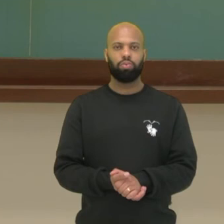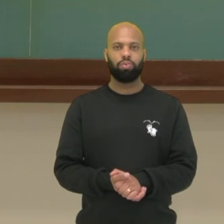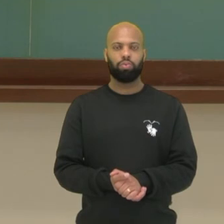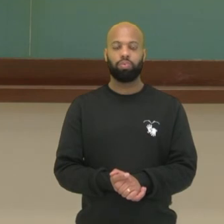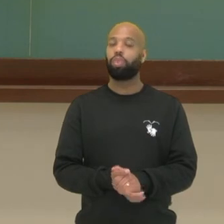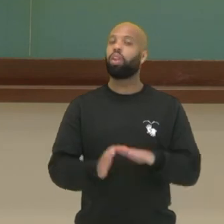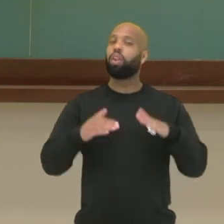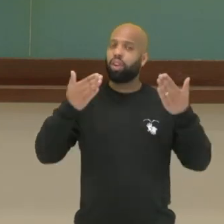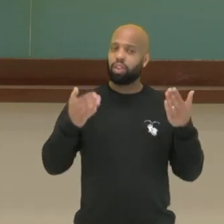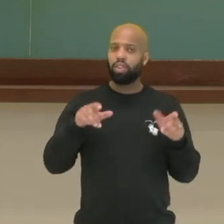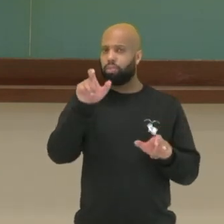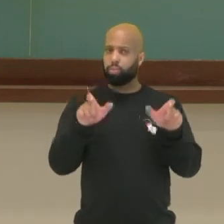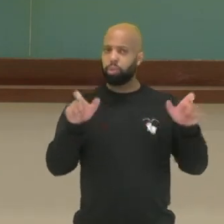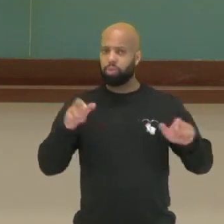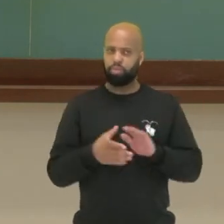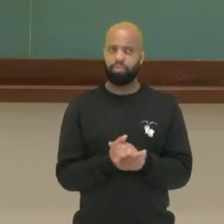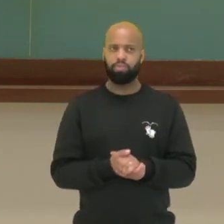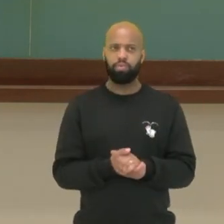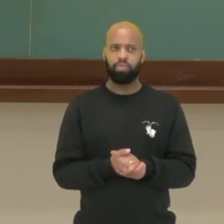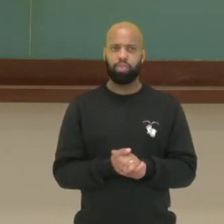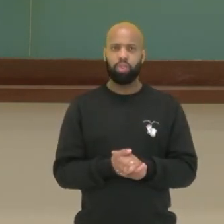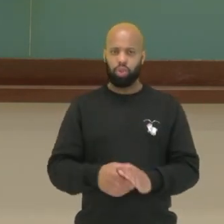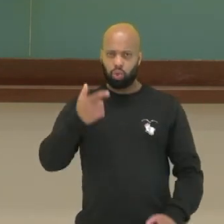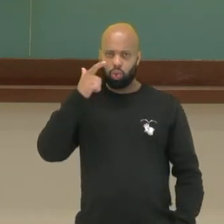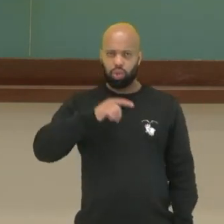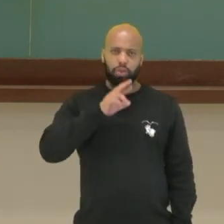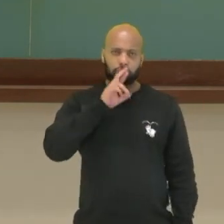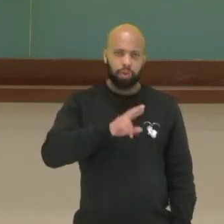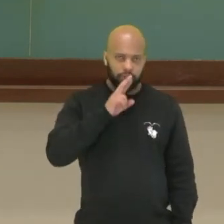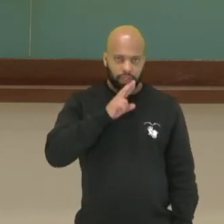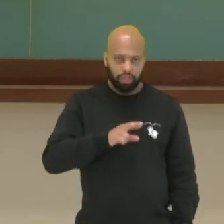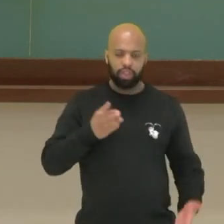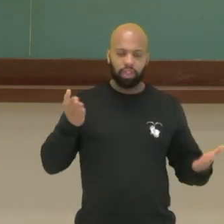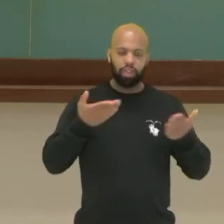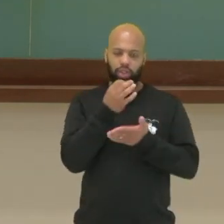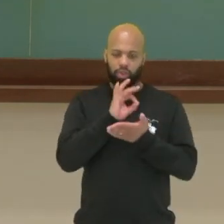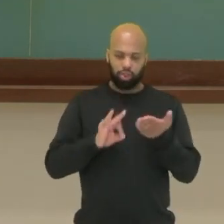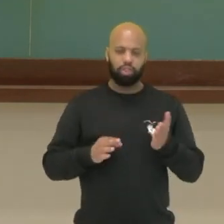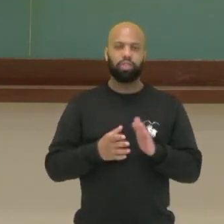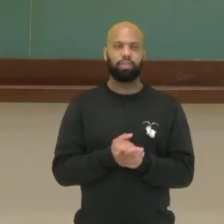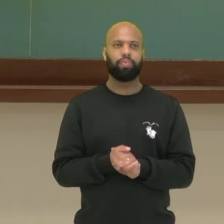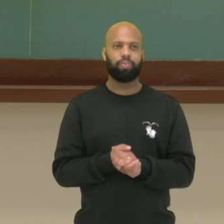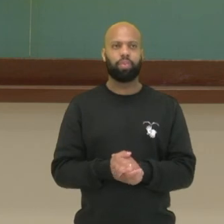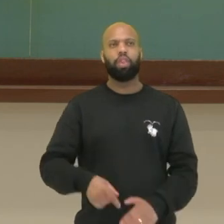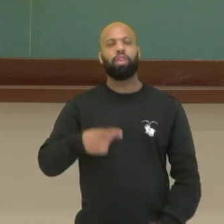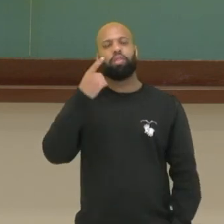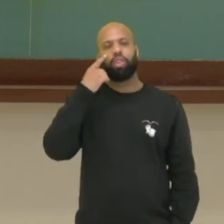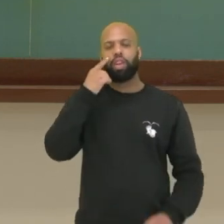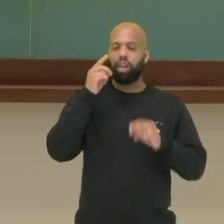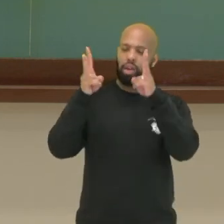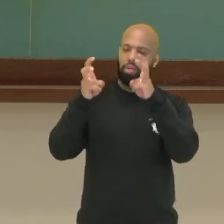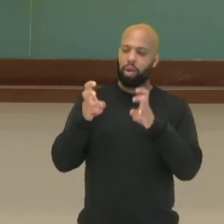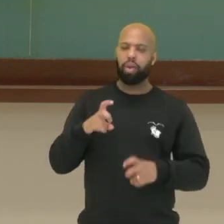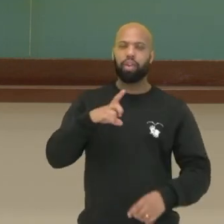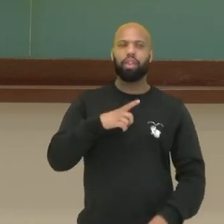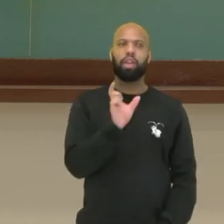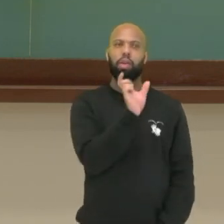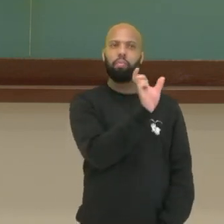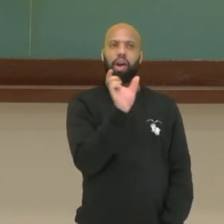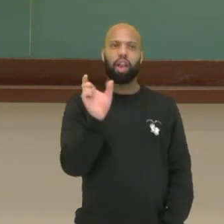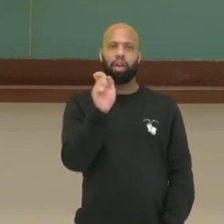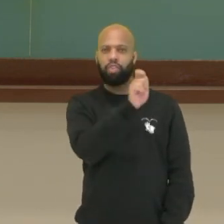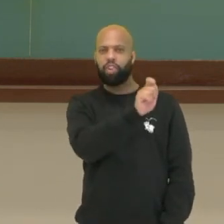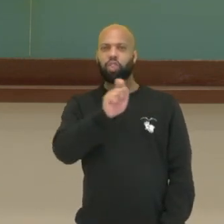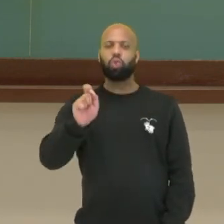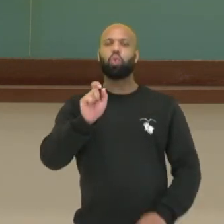E aí, meu querido? E aí, minha querida? Resolveram? Vamos corrigir então. Observem lá. As palavras em destaque, o